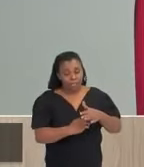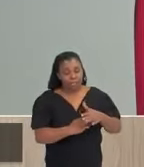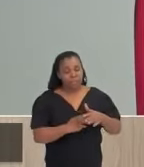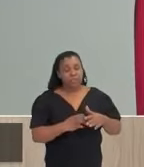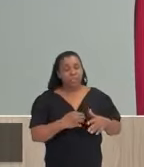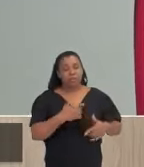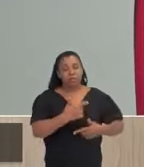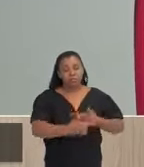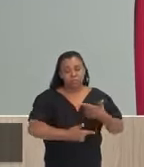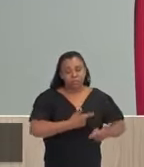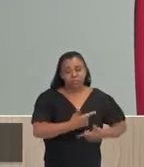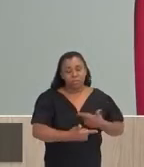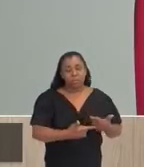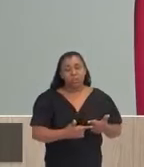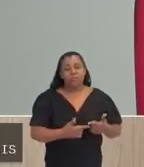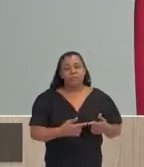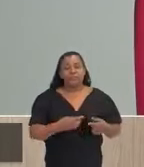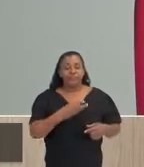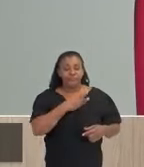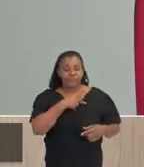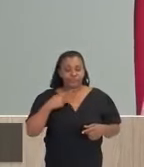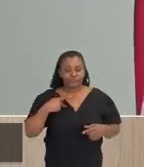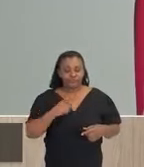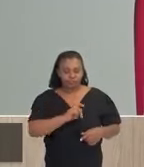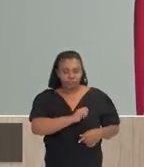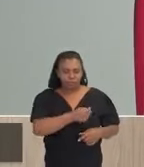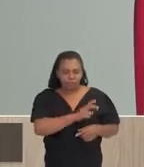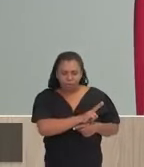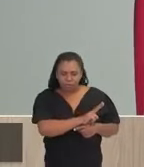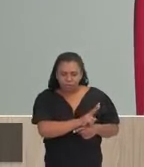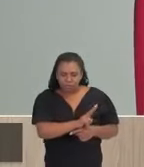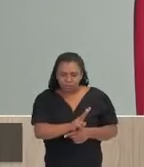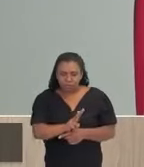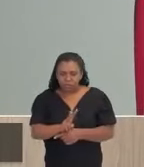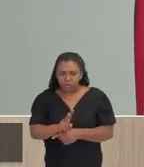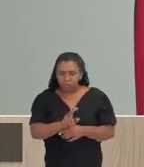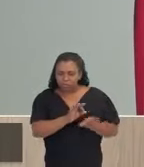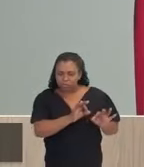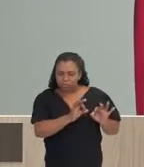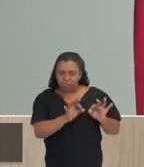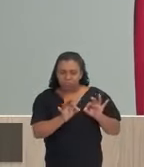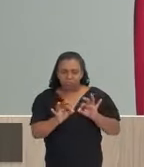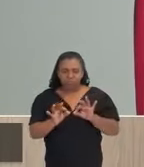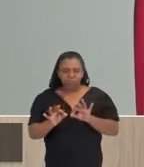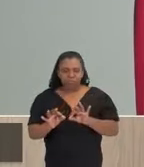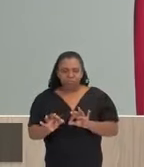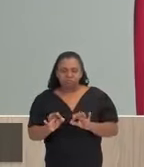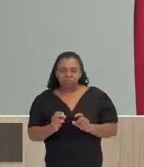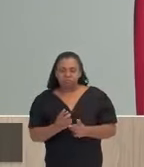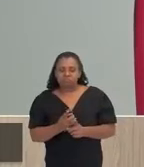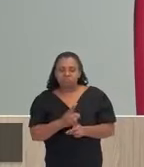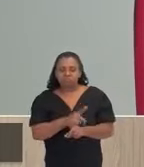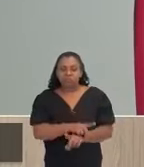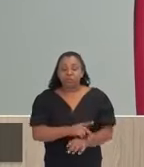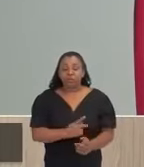o Ministério do Trabalho, a fiscalização, obviamente, acompanha, né, as distorções que a gente